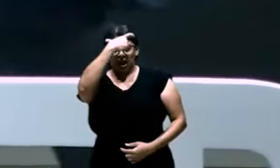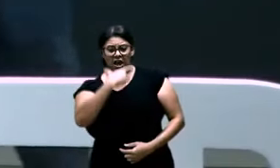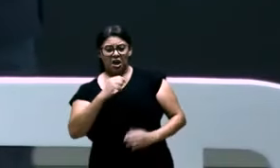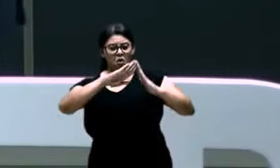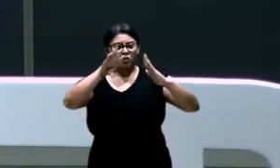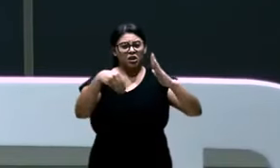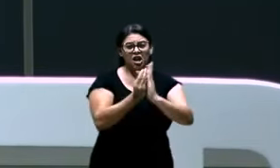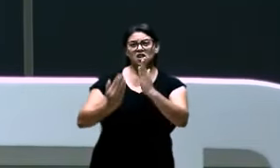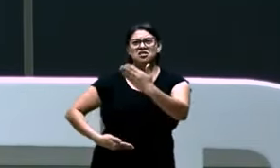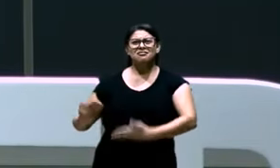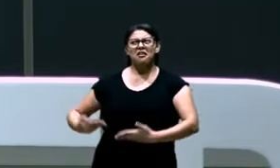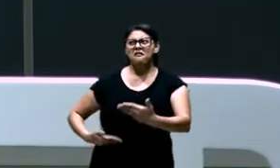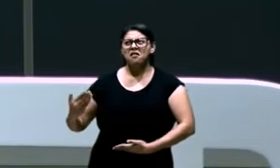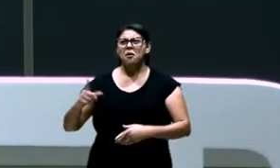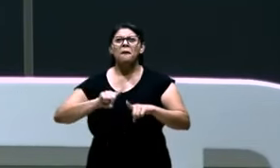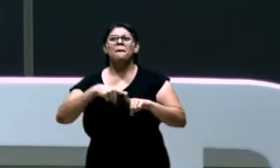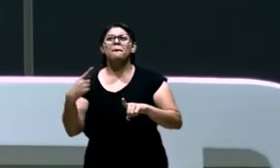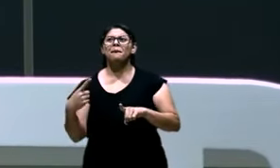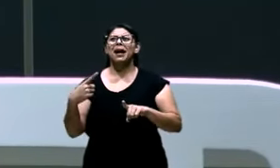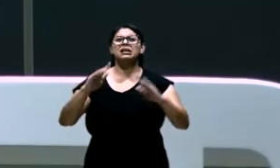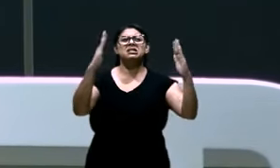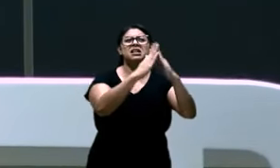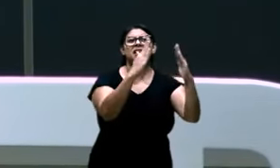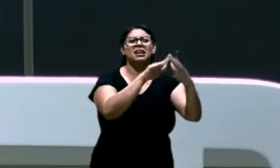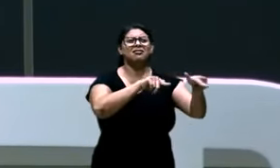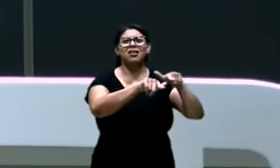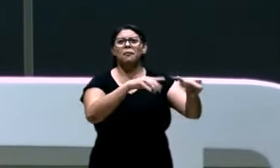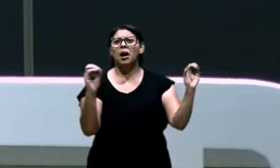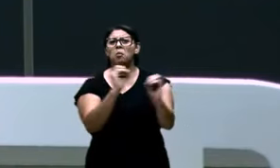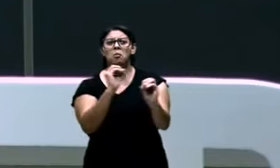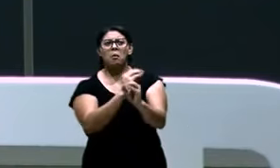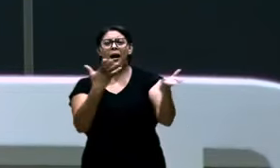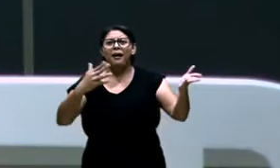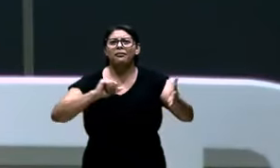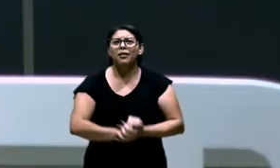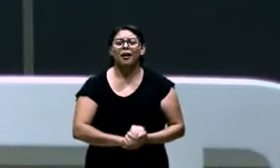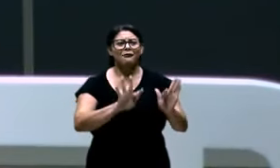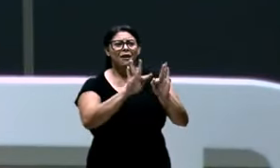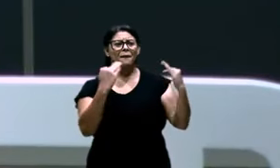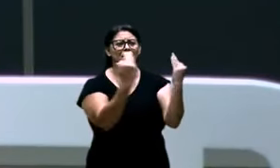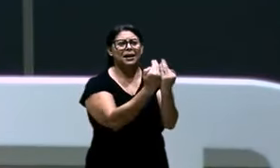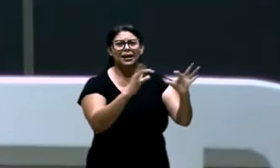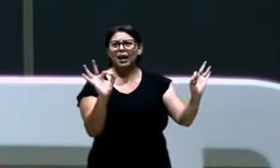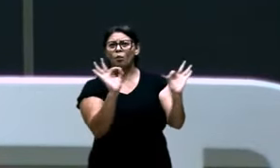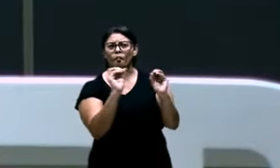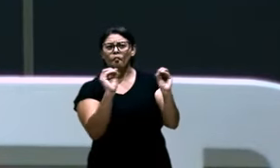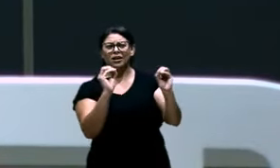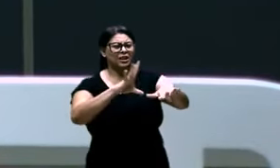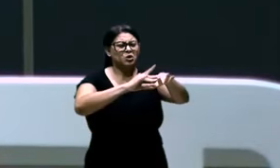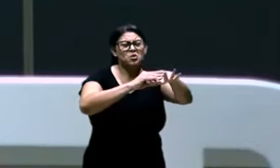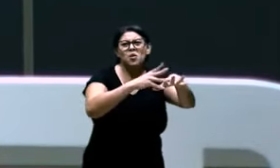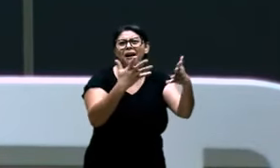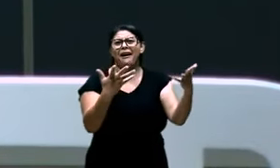se lá fora eu estou desempregado? O texto nos informa que Zacarias, servindo a Deus do lado